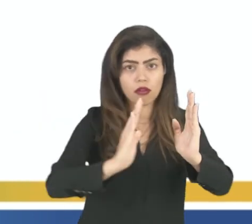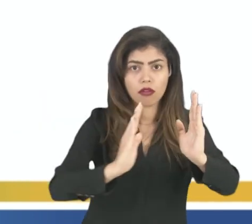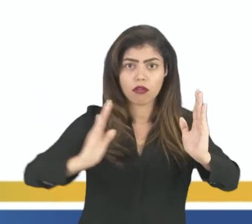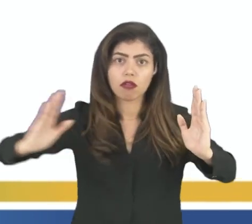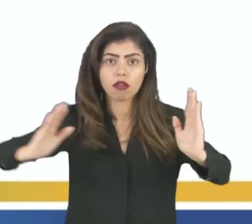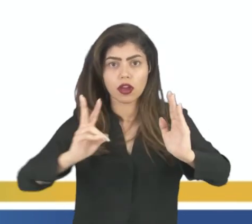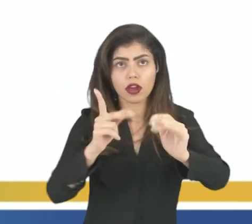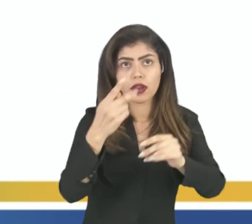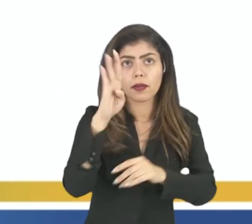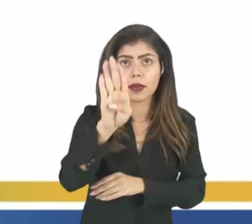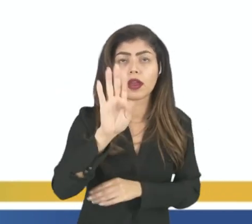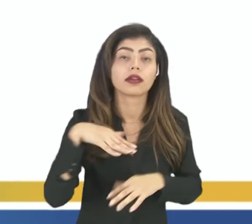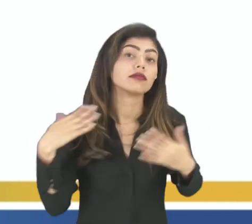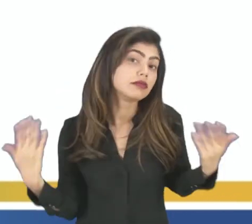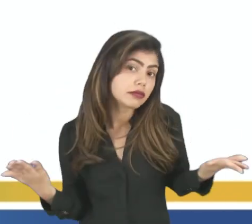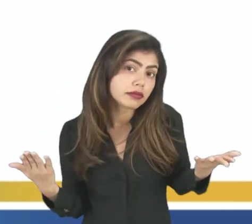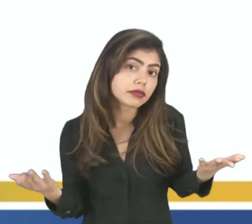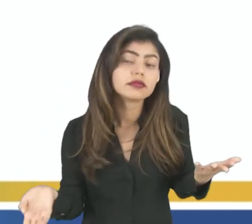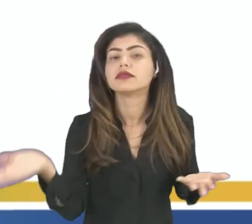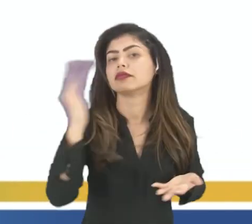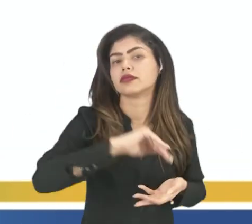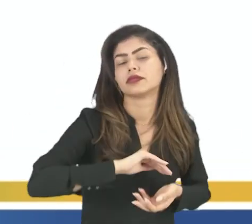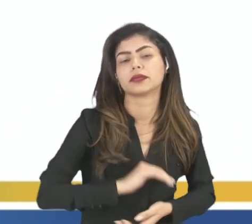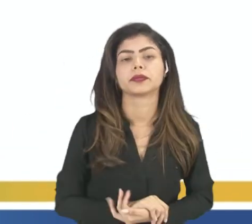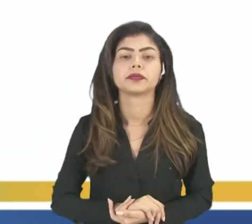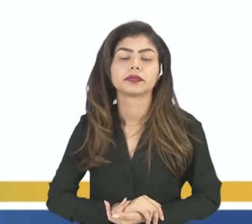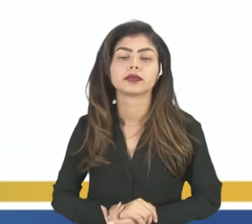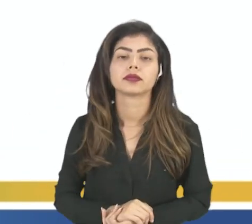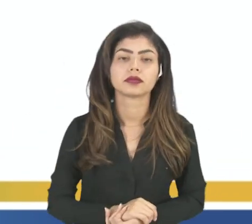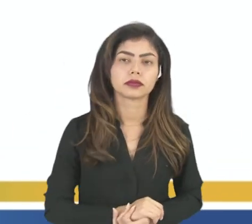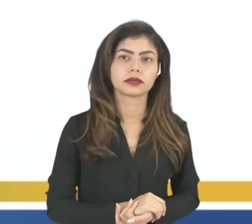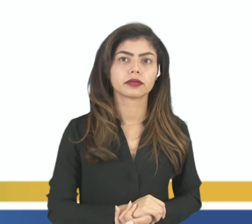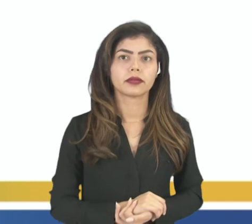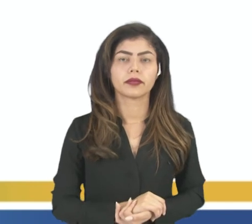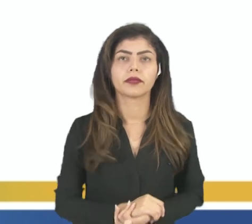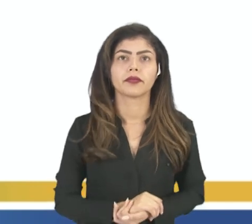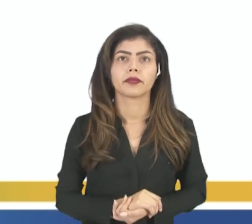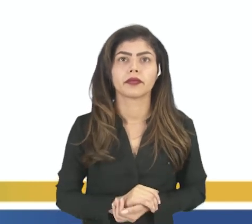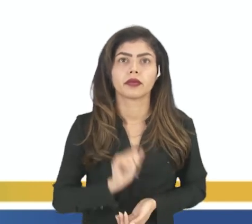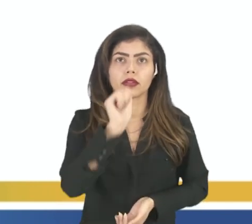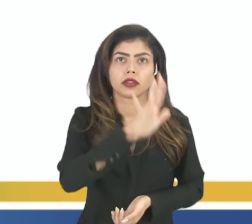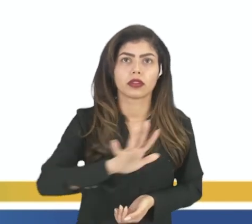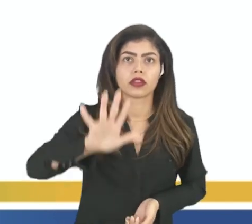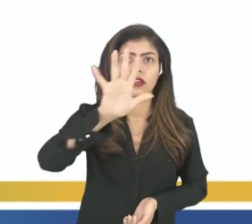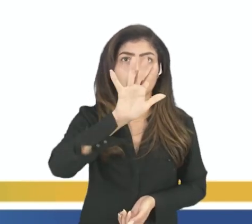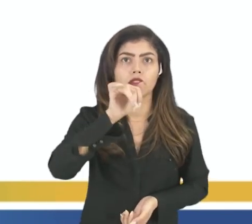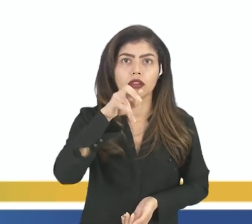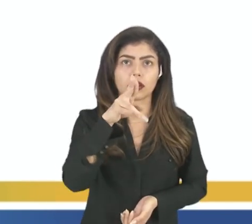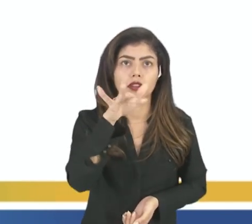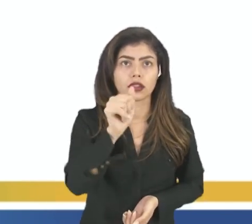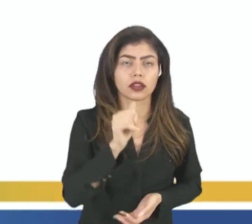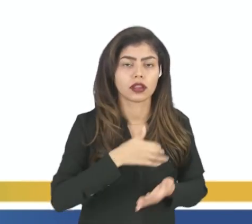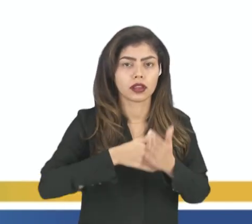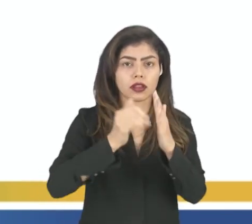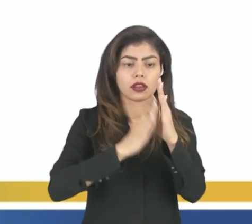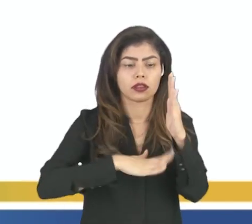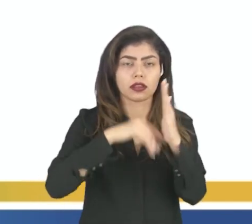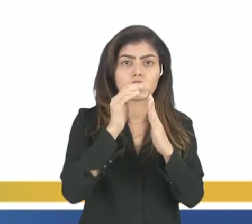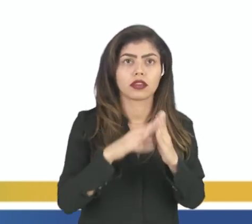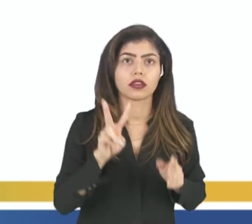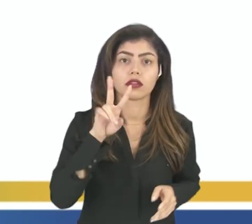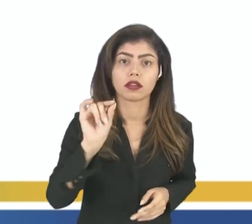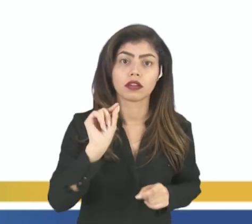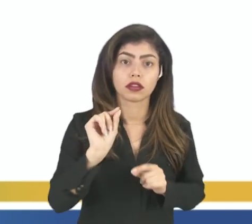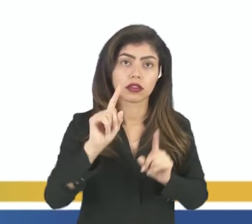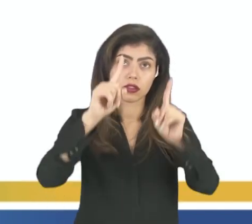posição B, é de... Então, vamos lá. A área rachurada, pintada, me dá